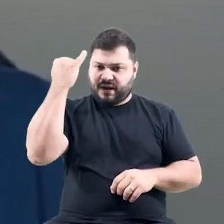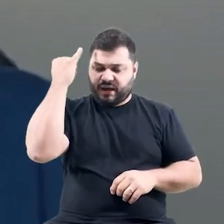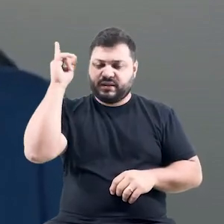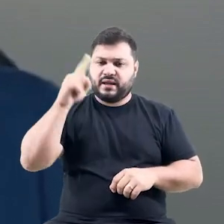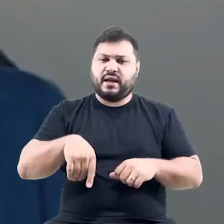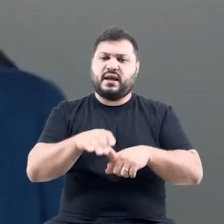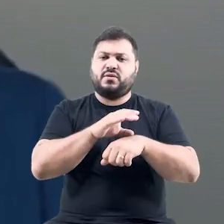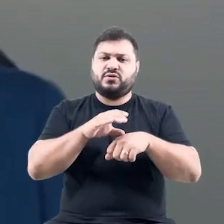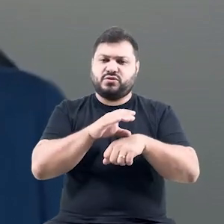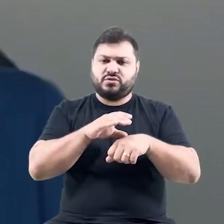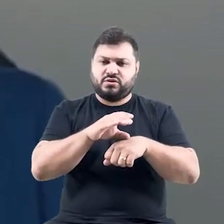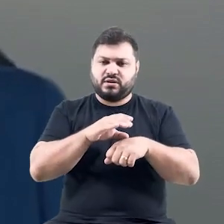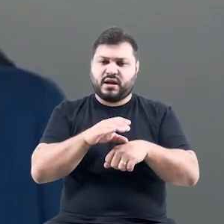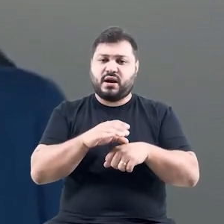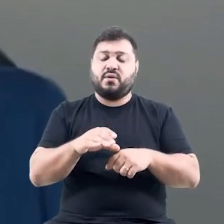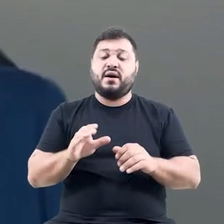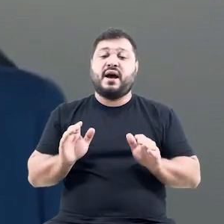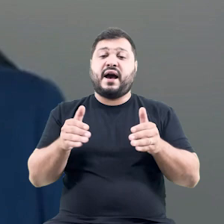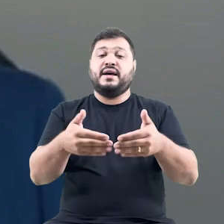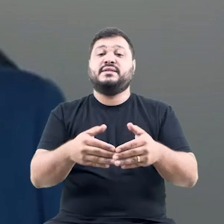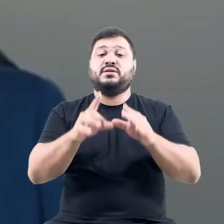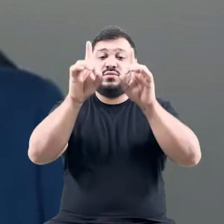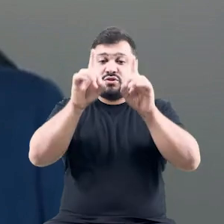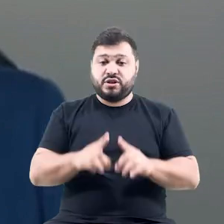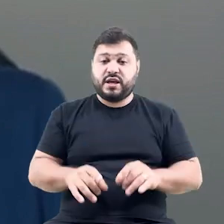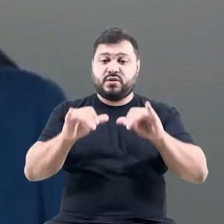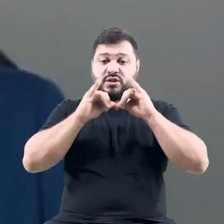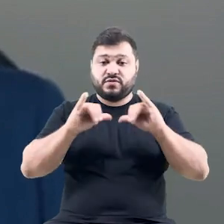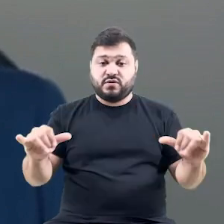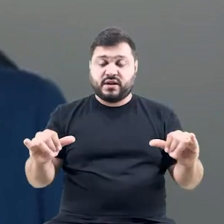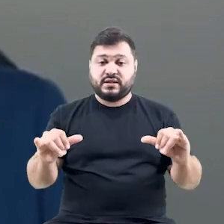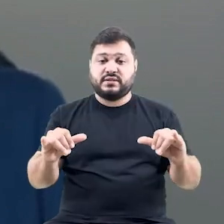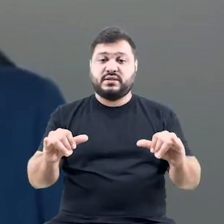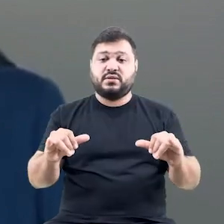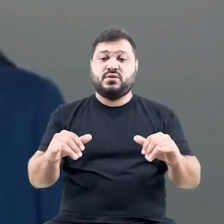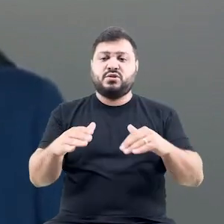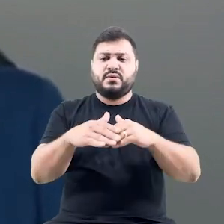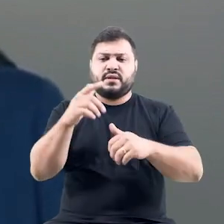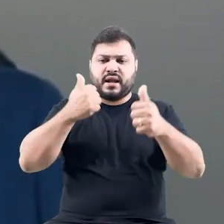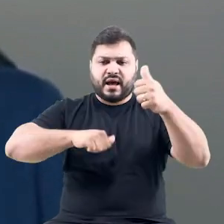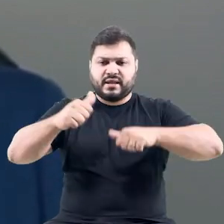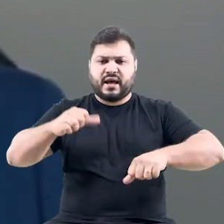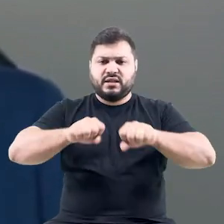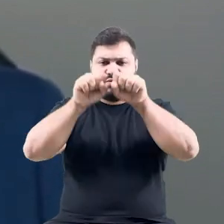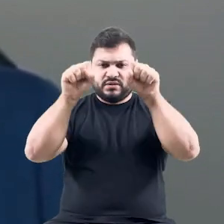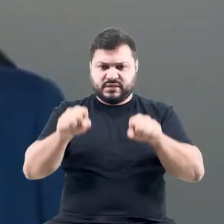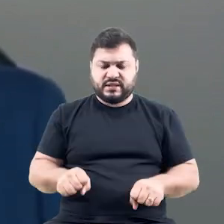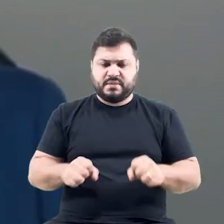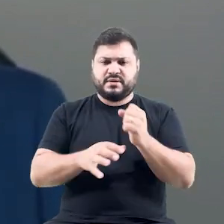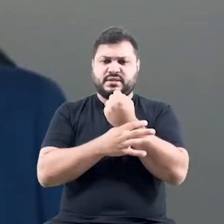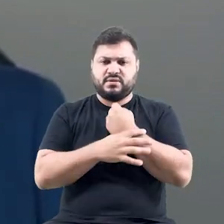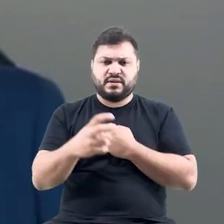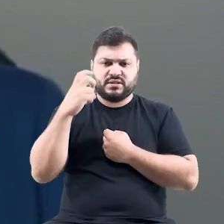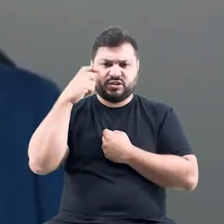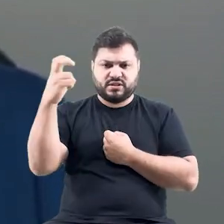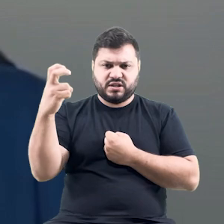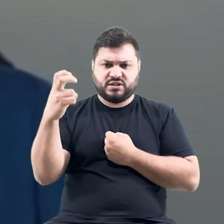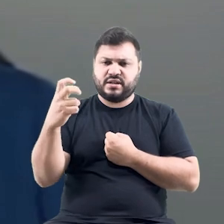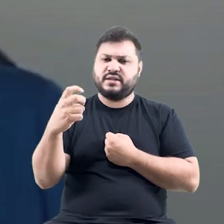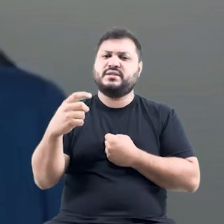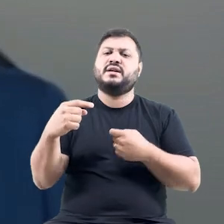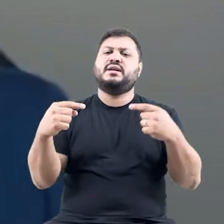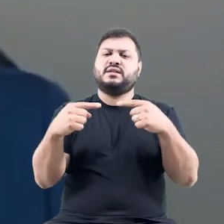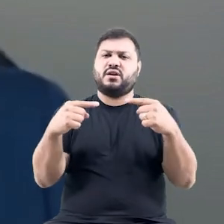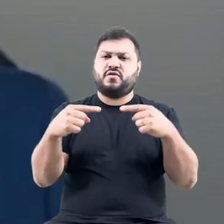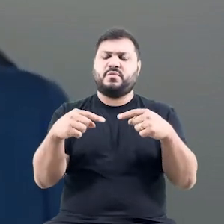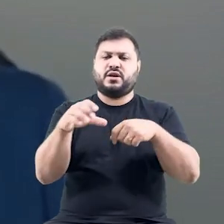válida, é constitucional. A restrição do direito à divulgação, submetendo a análise do sistema de segurança e de inteligência,